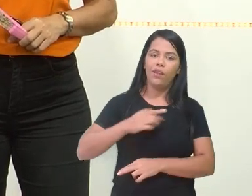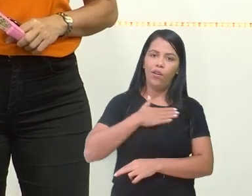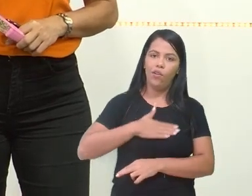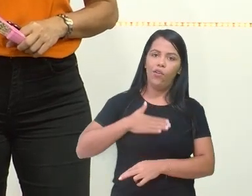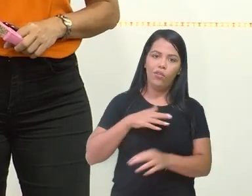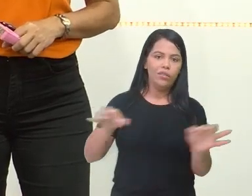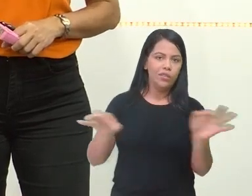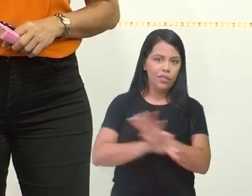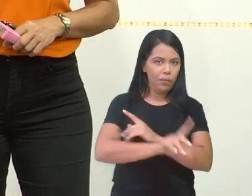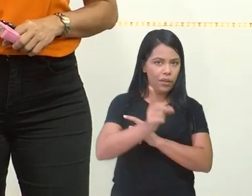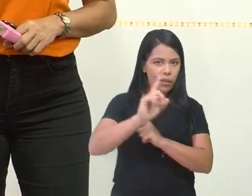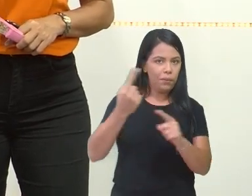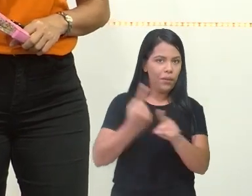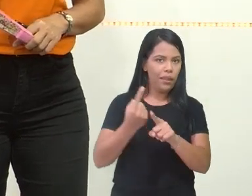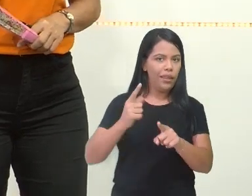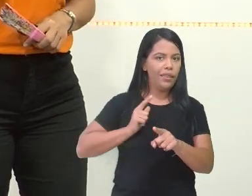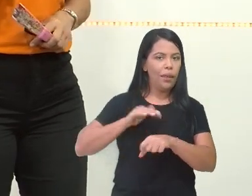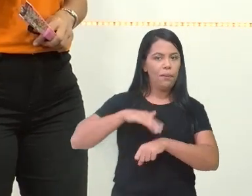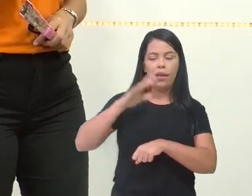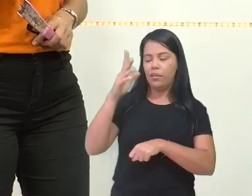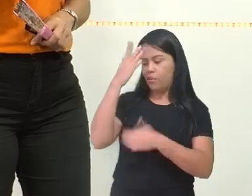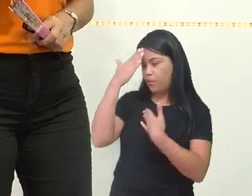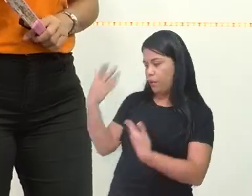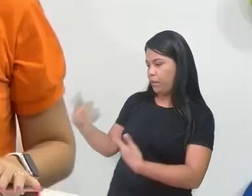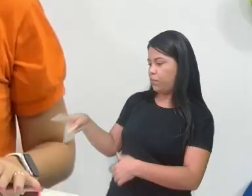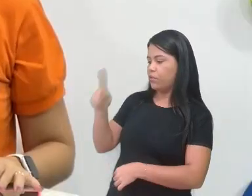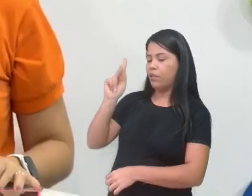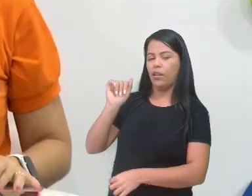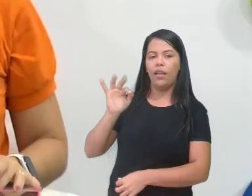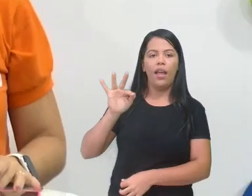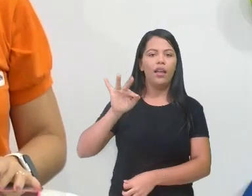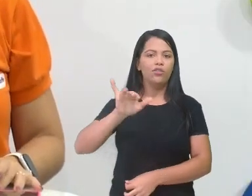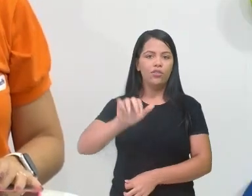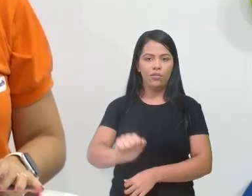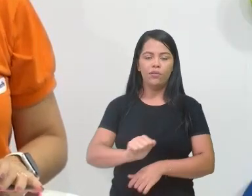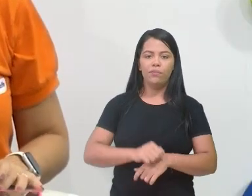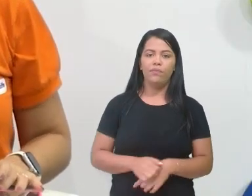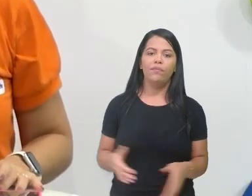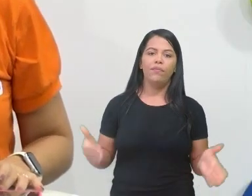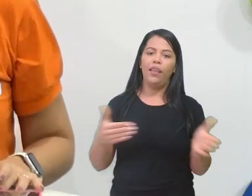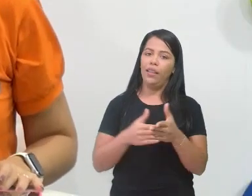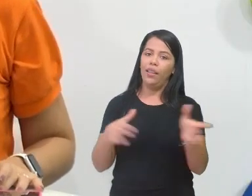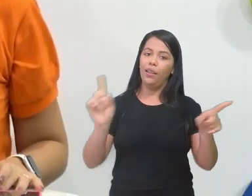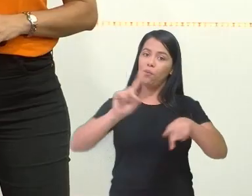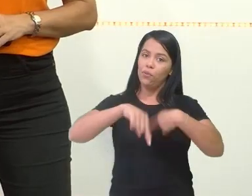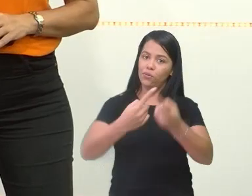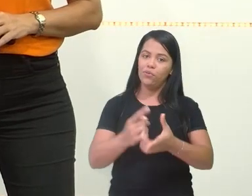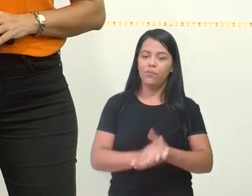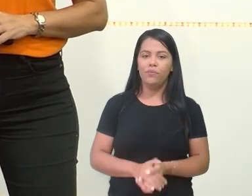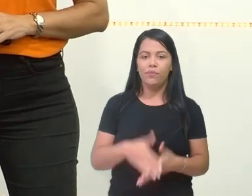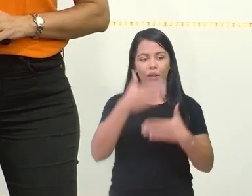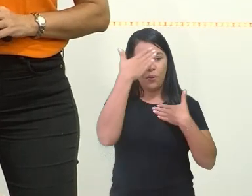Não saiam daí porque tem muito mais. Obrigada, professora Kátia. Até logo.